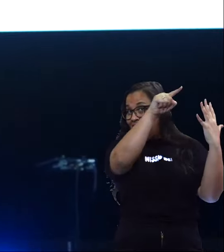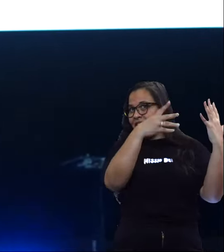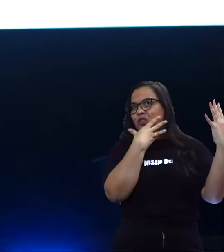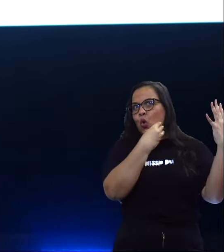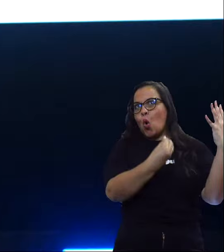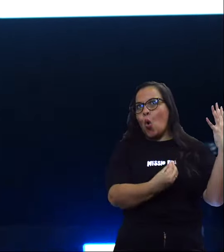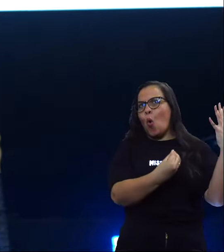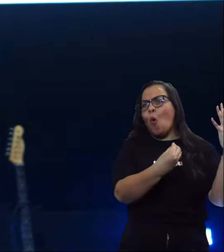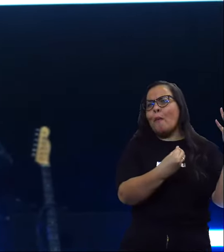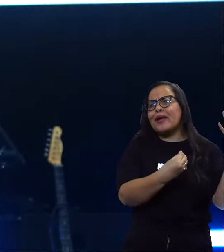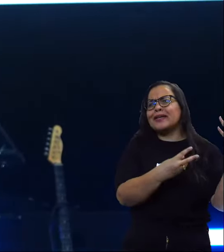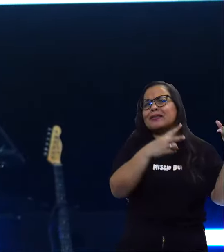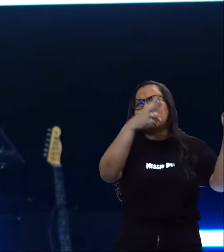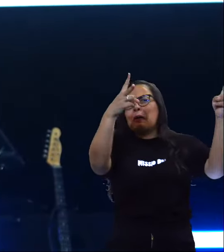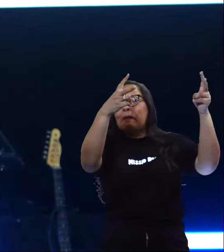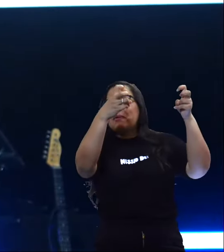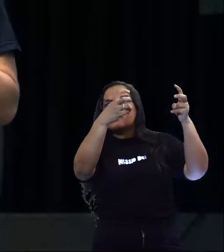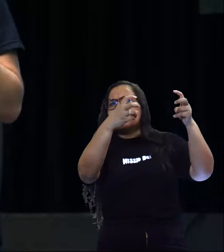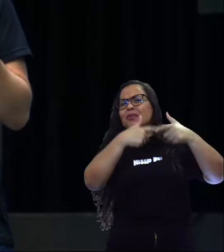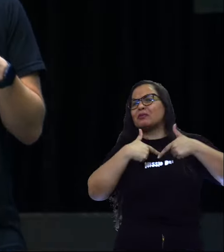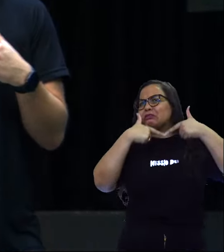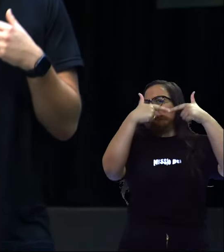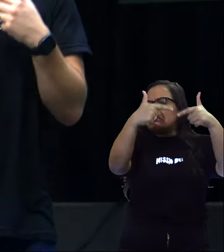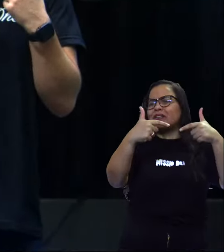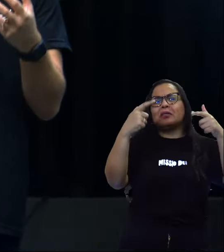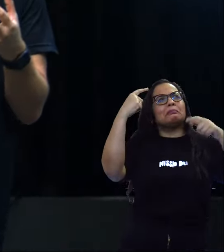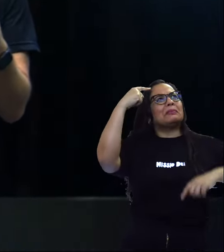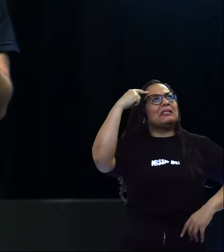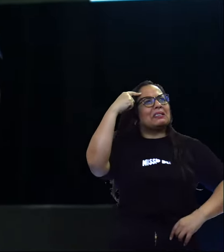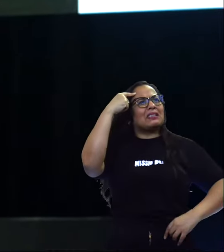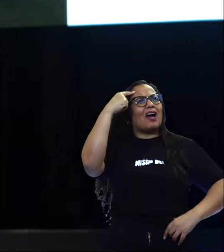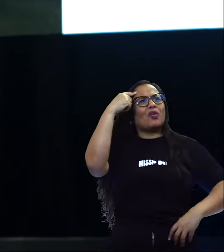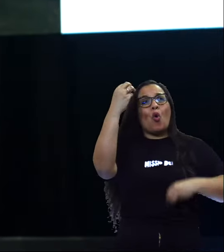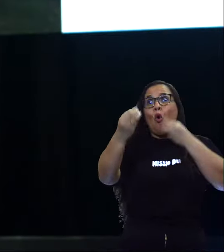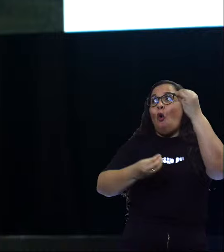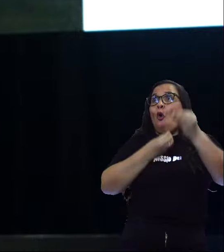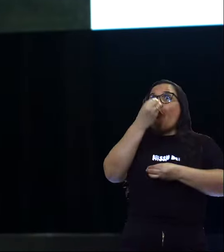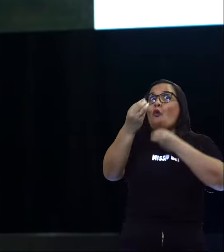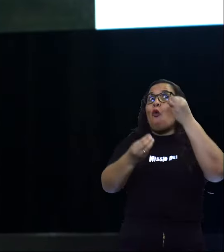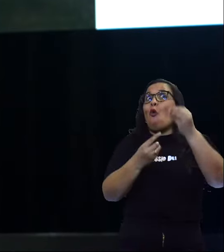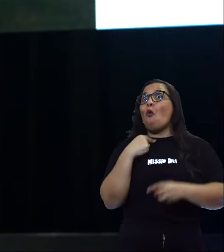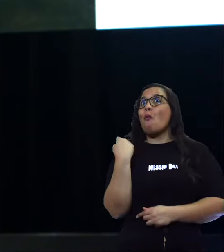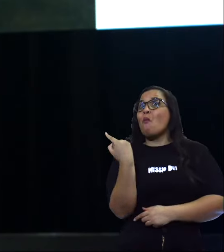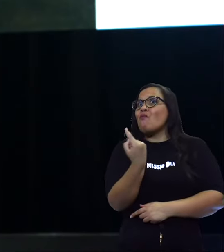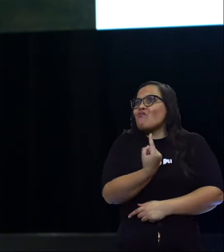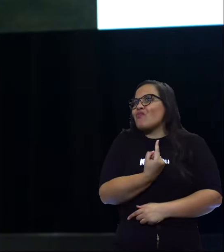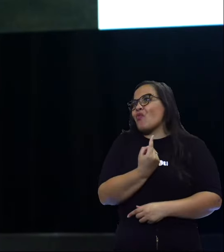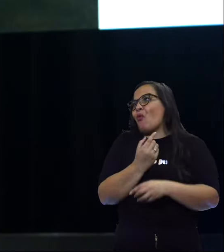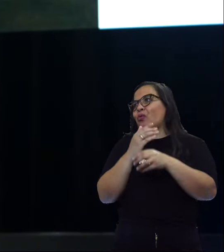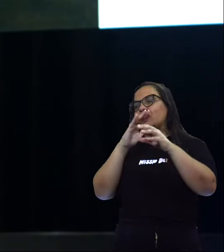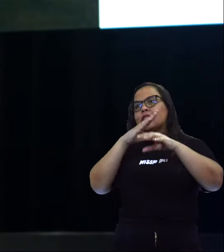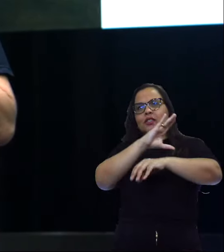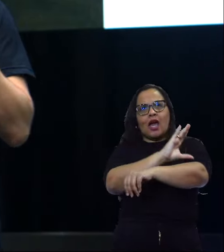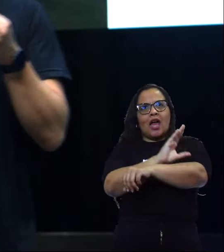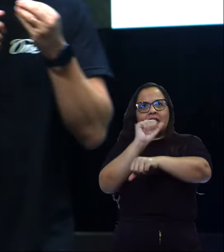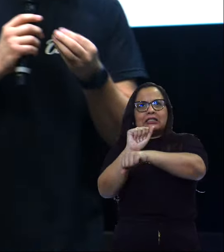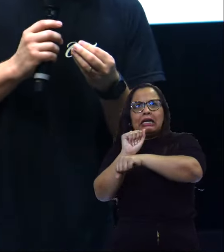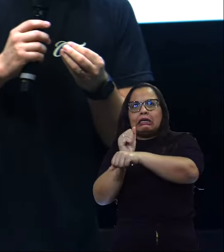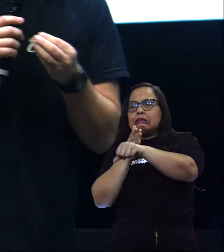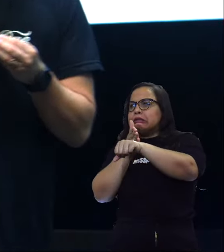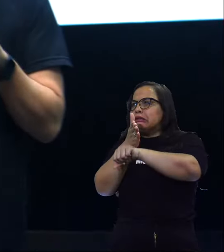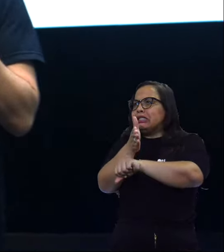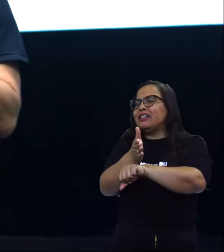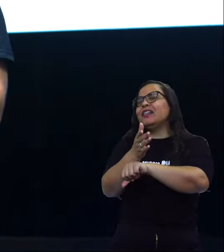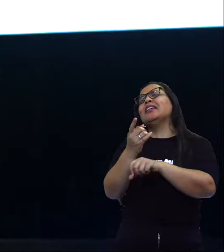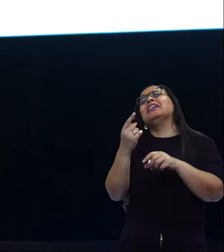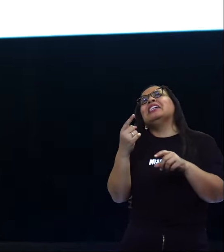a questão não era o medo, a questão é que faltava fé para superar o medo naquela situação. Porque eles não acreditavam